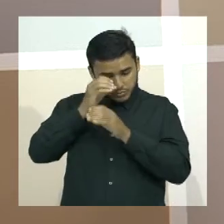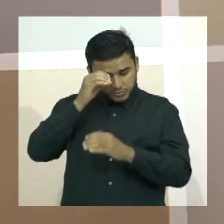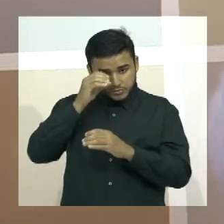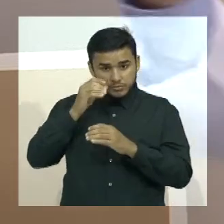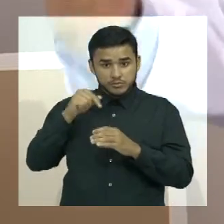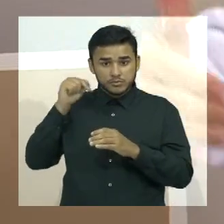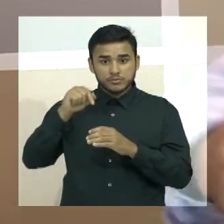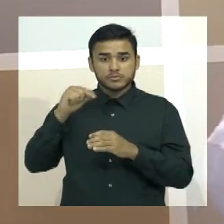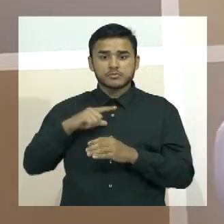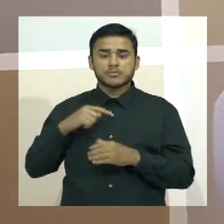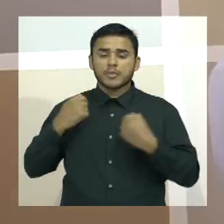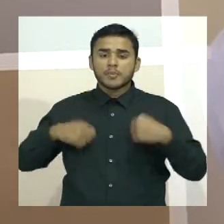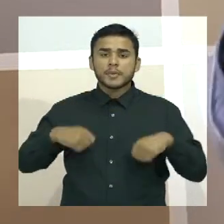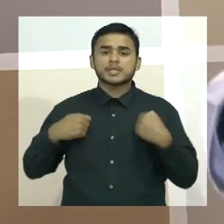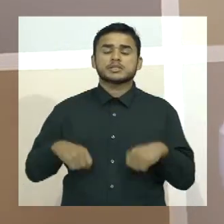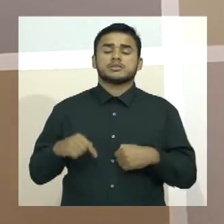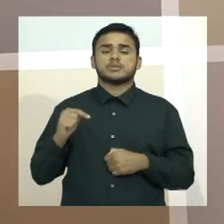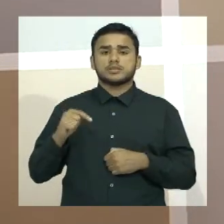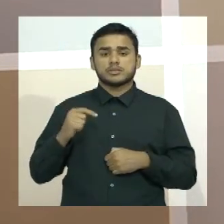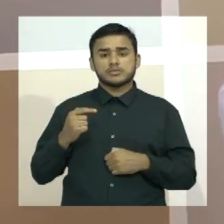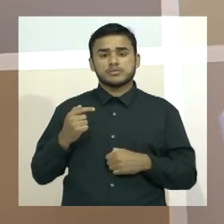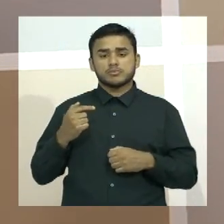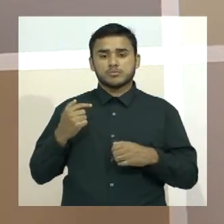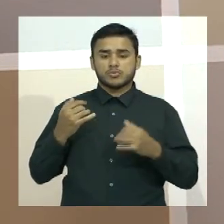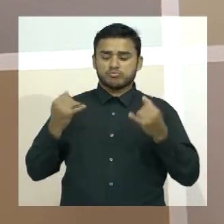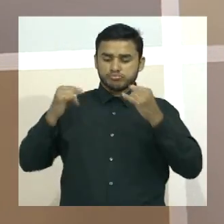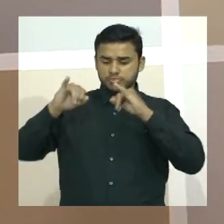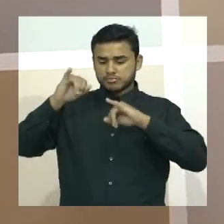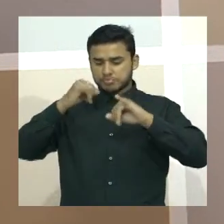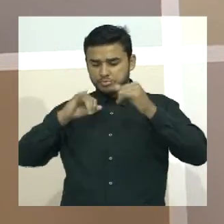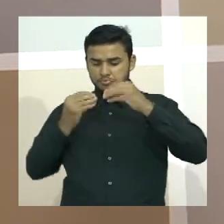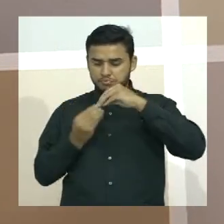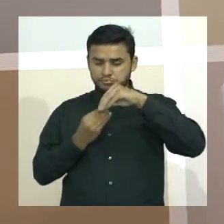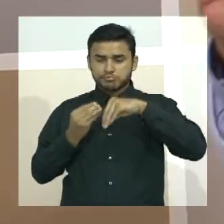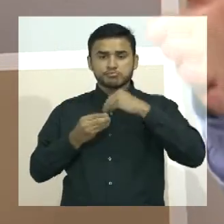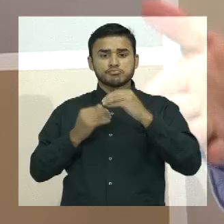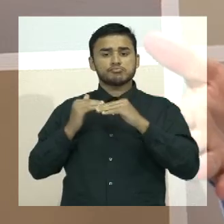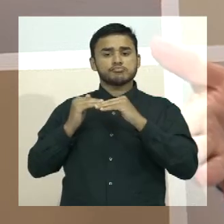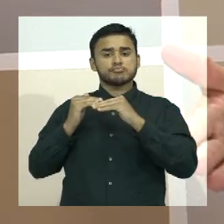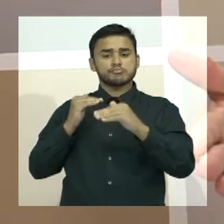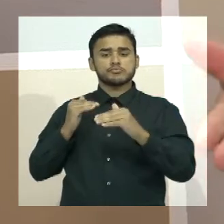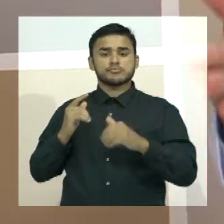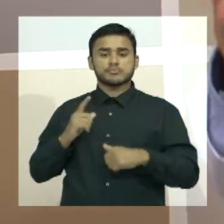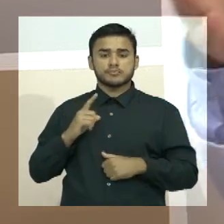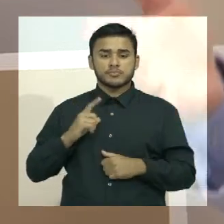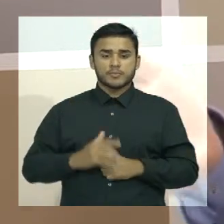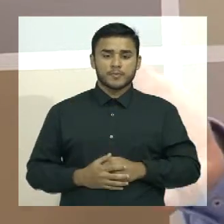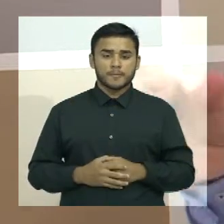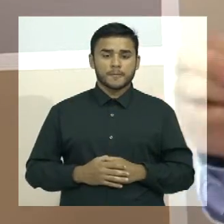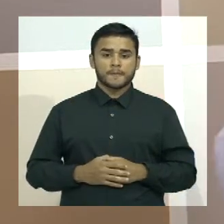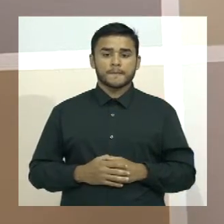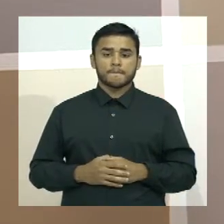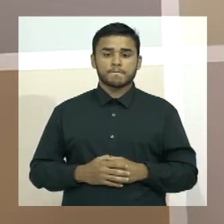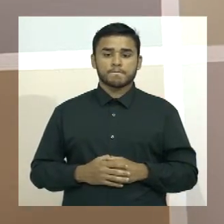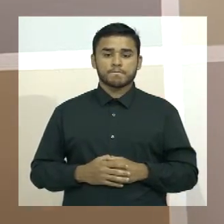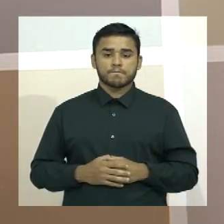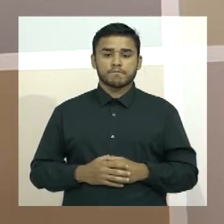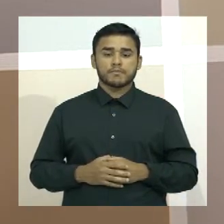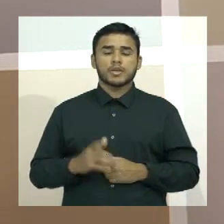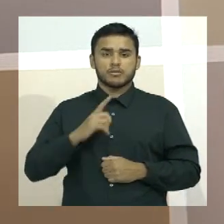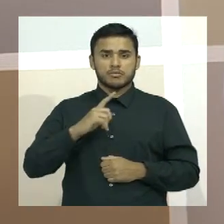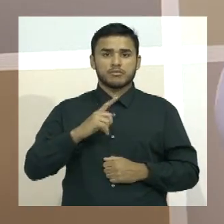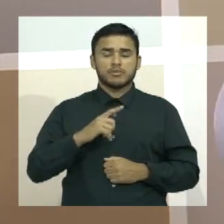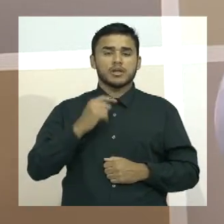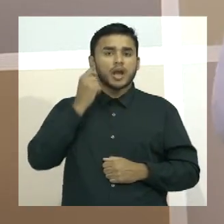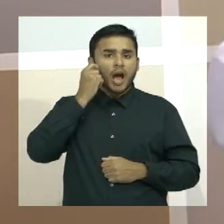destruído. Então você precisa usar algumas substâncias para conservar aquele órgão. A gente utilizou isso em ratas, né, em cobaias,